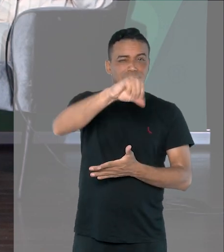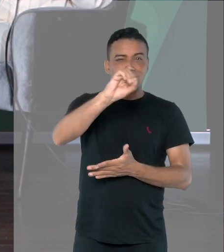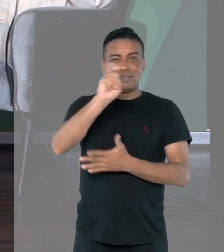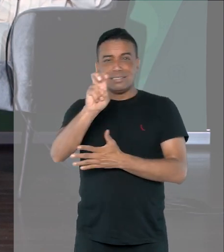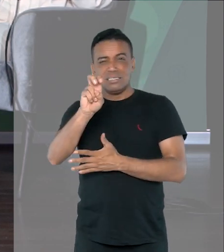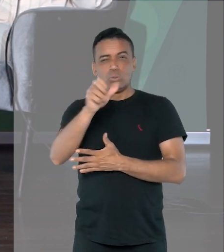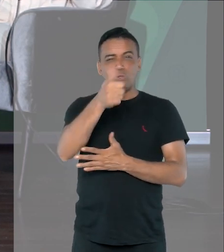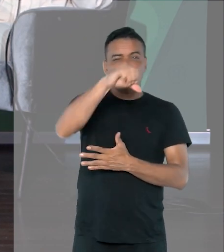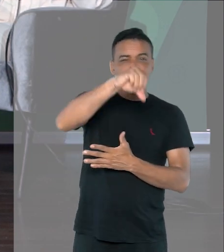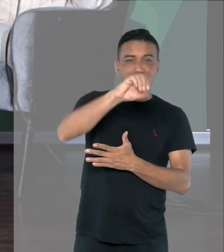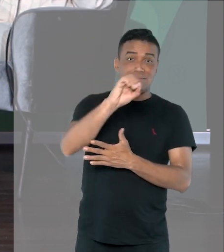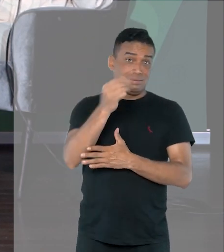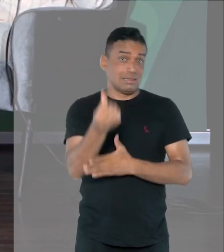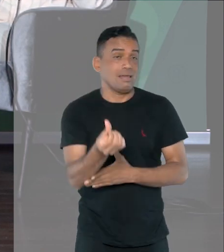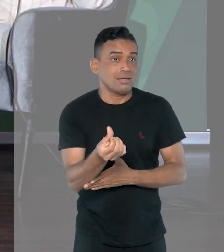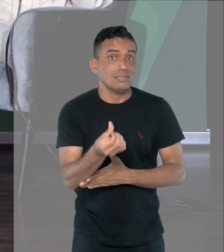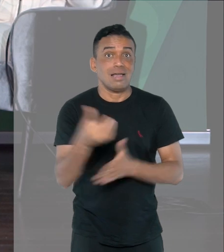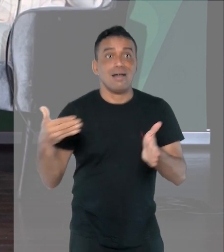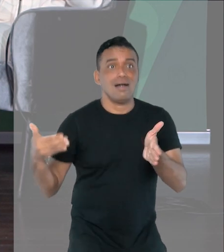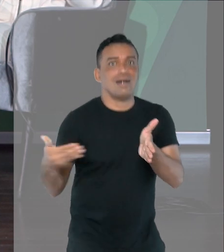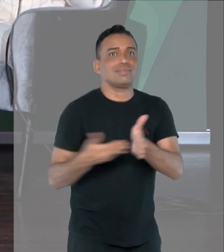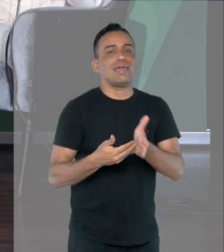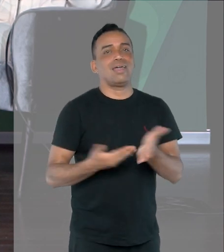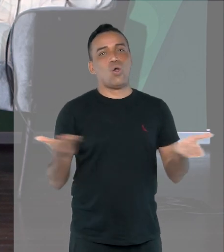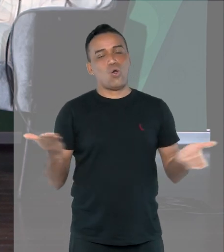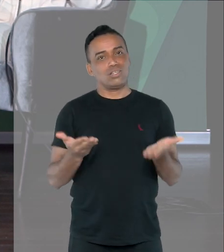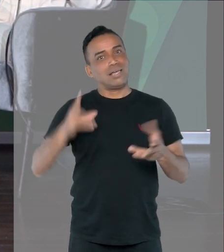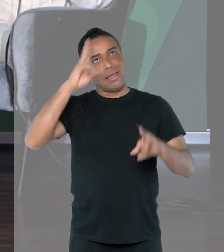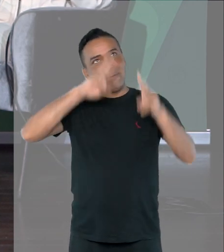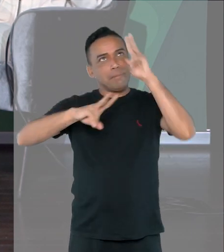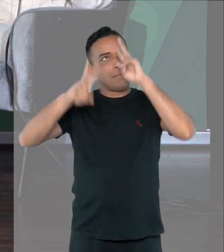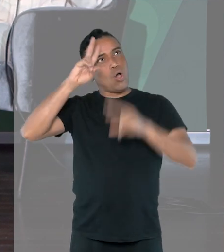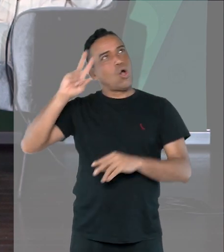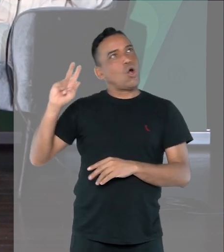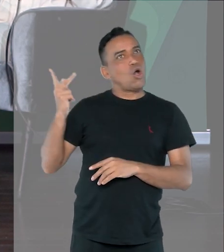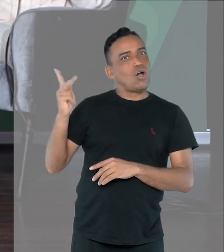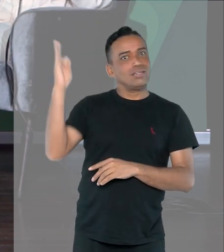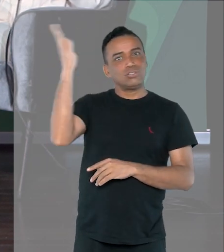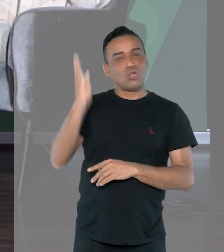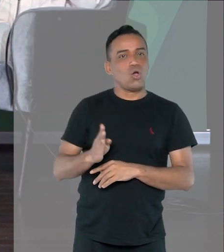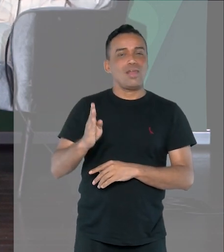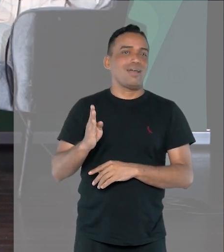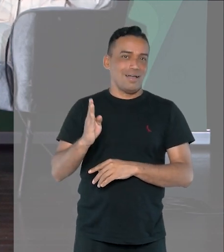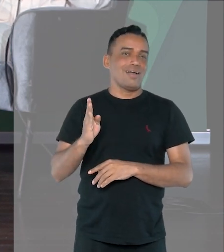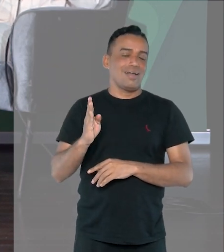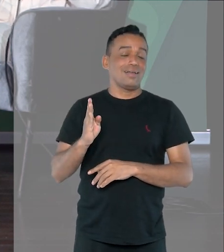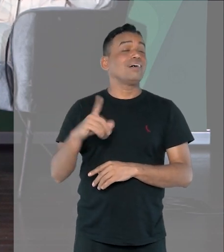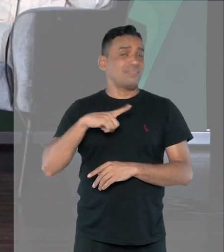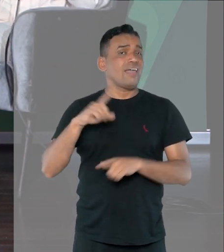hoje, quer dizer, o que eu acho é que até para a memória do Brasil, né, seria importante. Tem filmes dessa